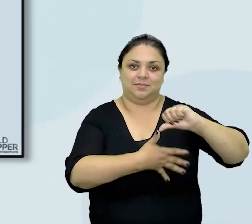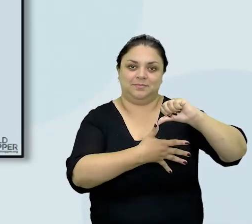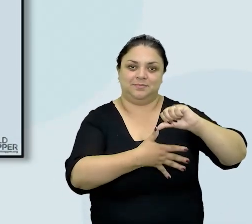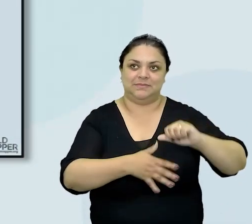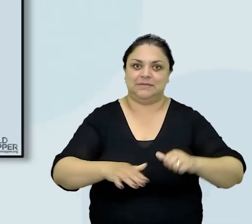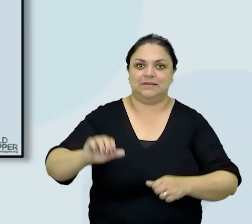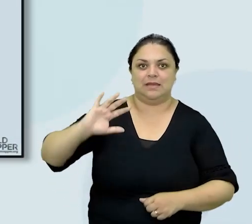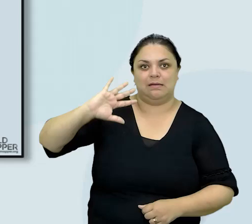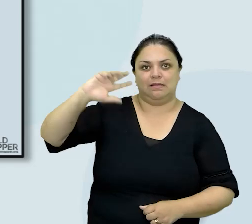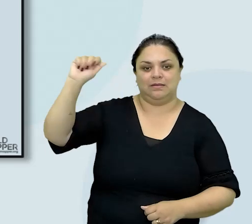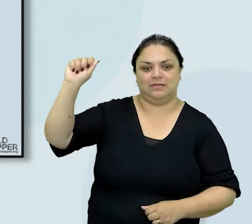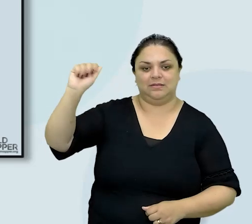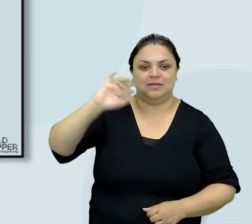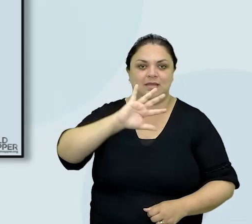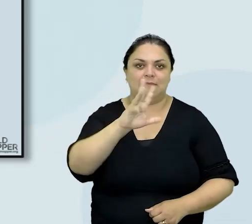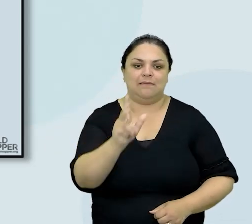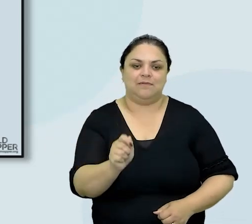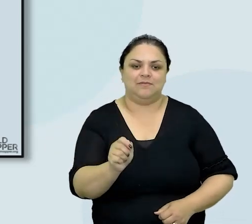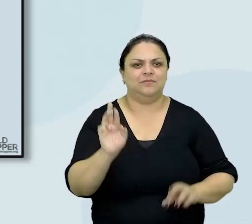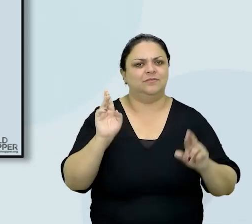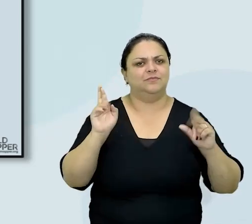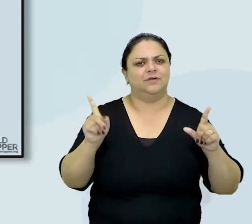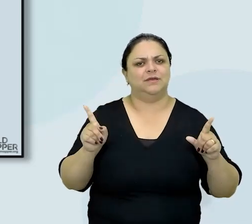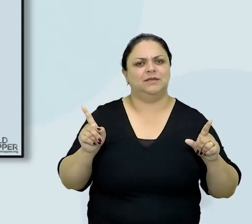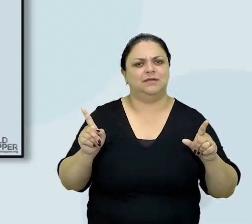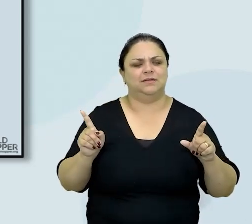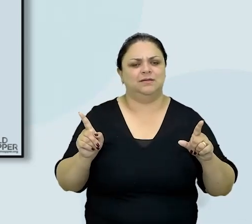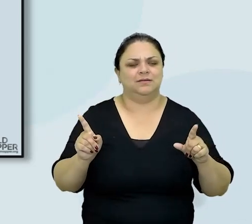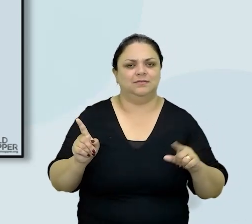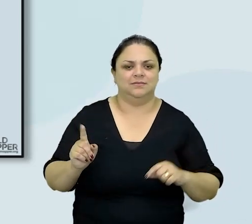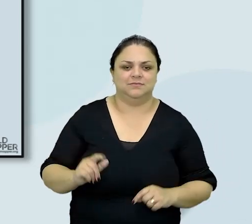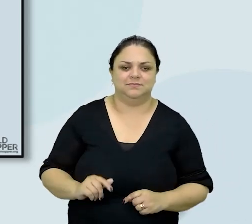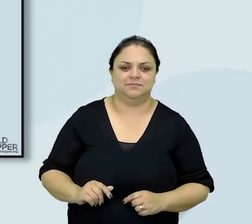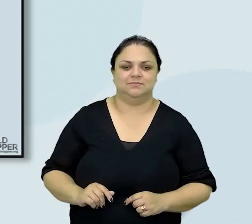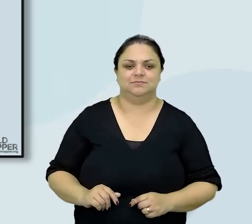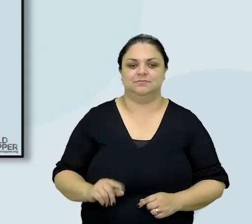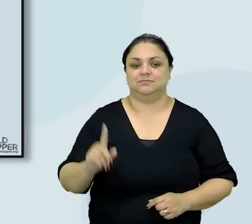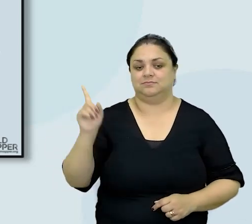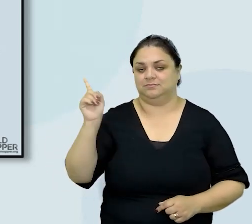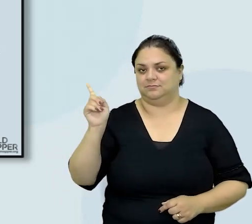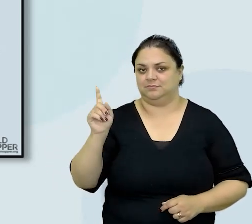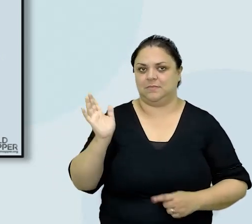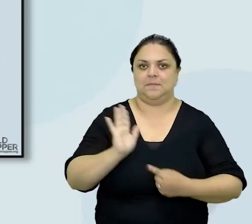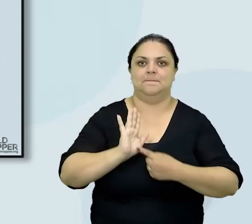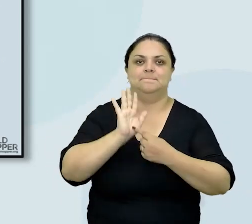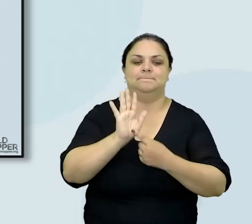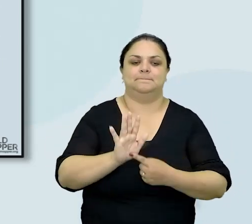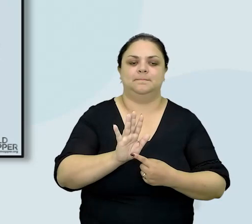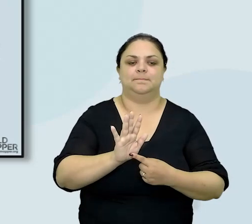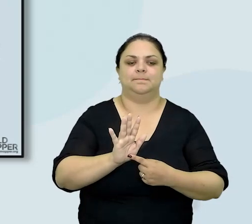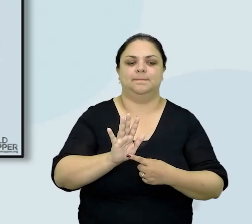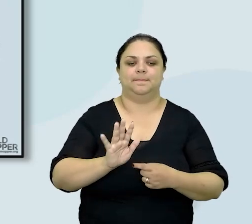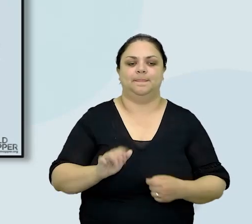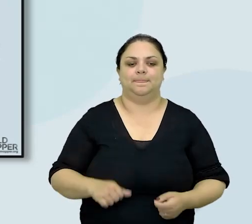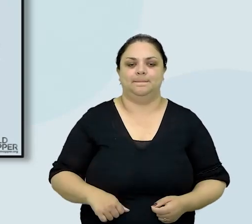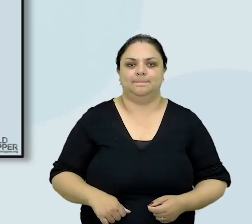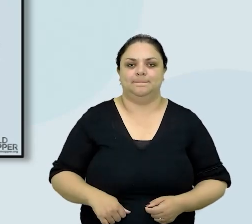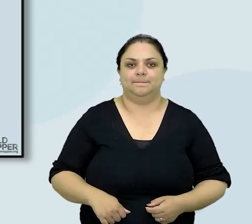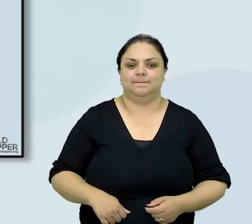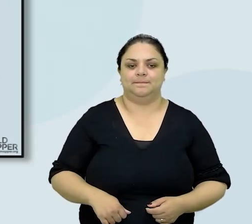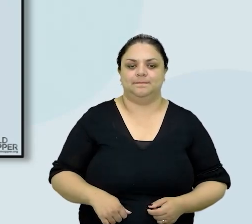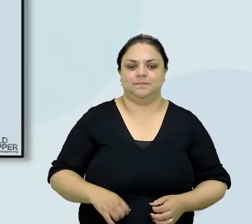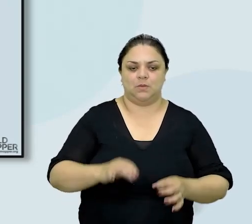da Ásia, da África. Então nós temos aqui um mapa que ele não reflete a questão